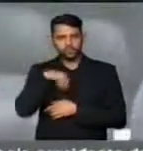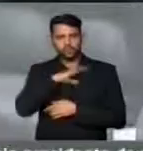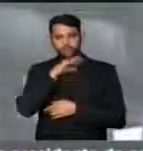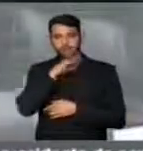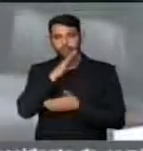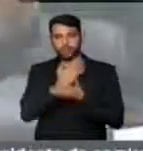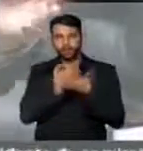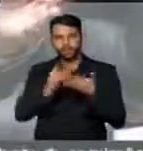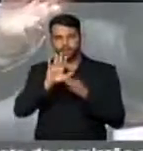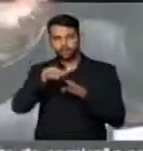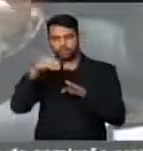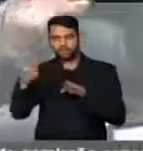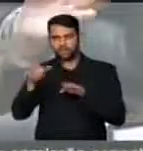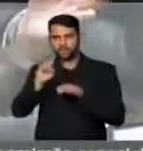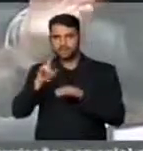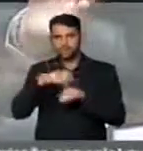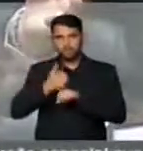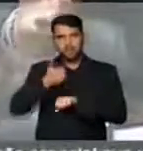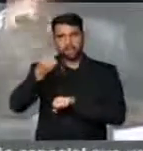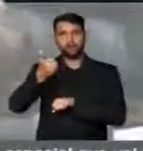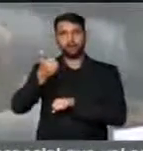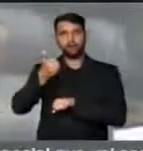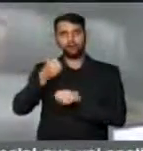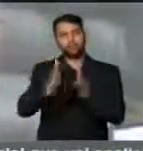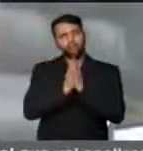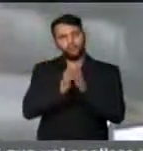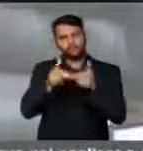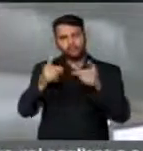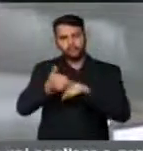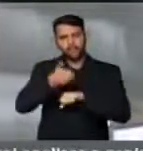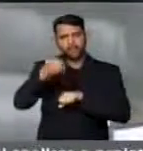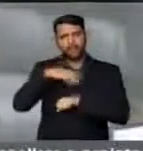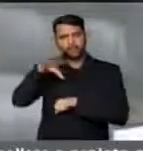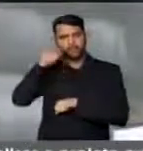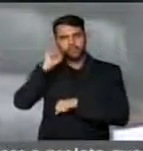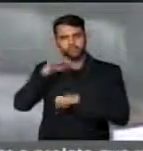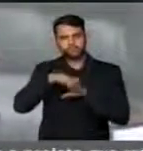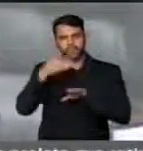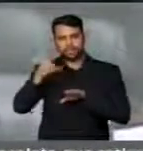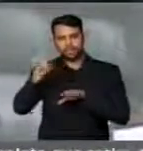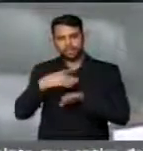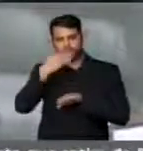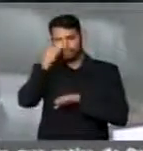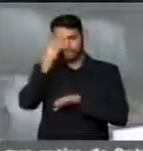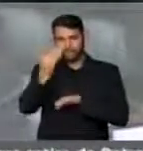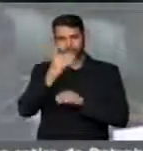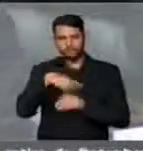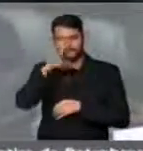ruim e o lado esquerdo é melhor. Por favor, vamos melhorar o som do lado direito. Muito obrigado. Senhor presidente, tá ok. Senhor...